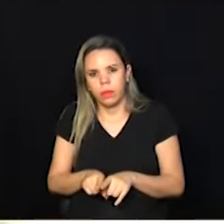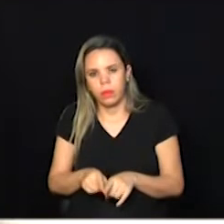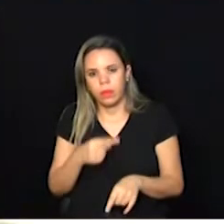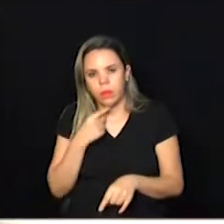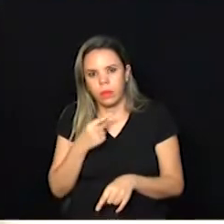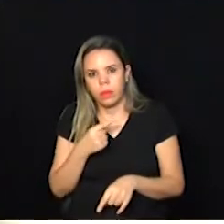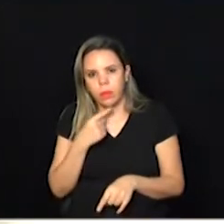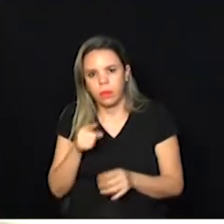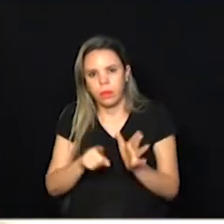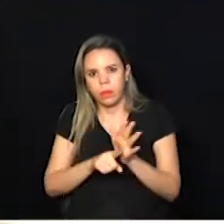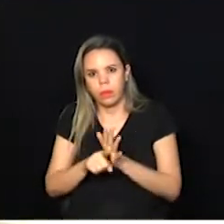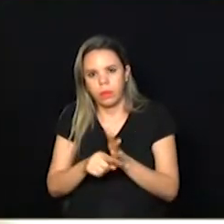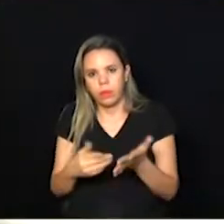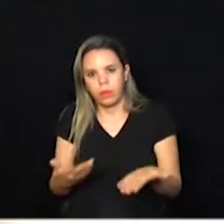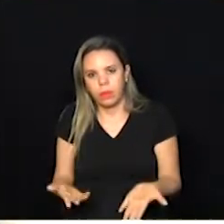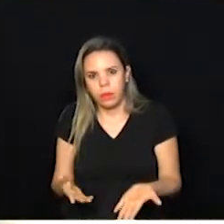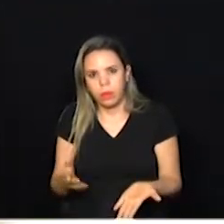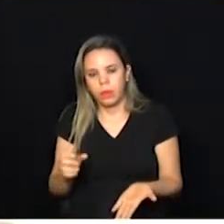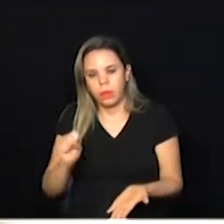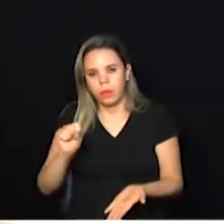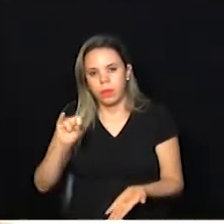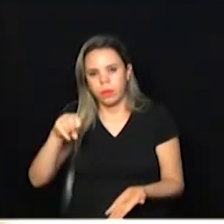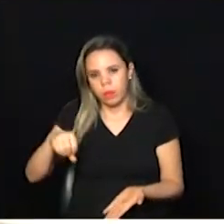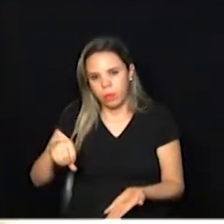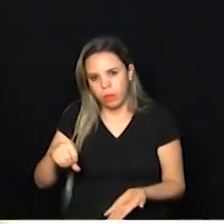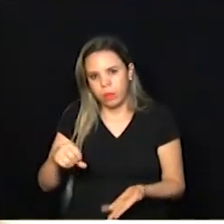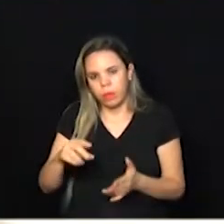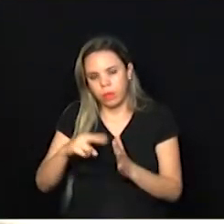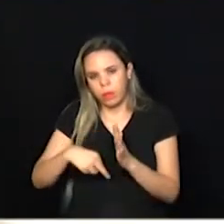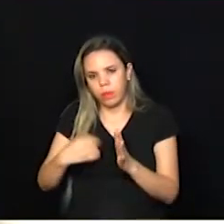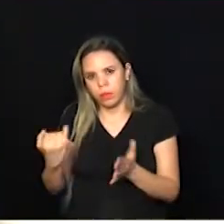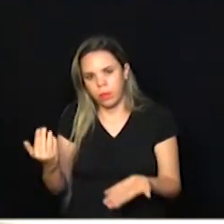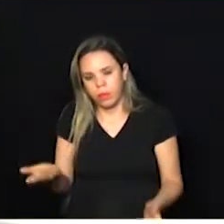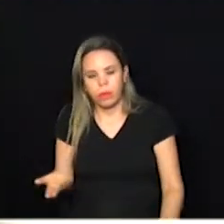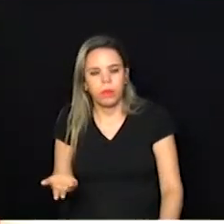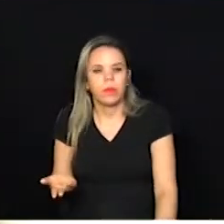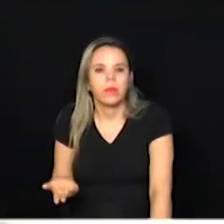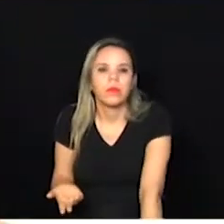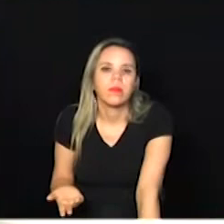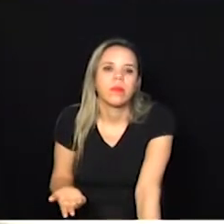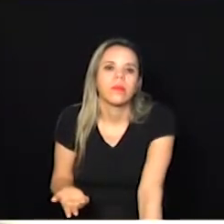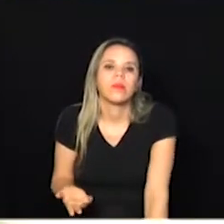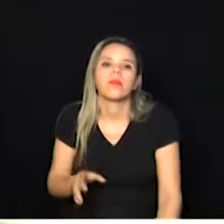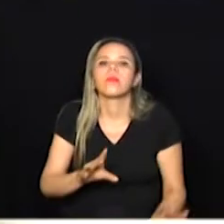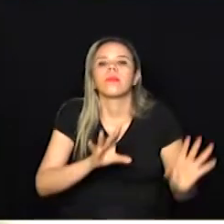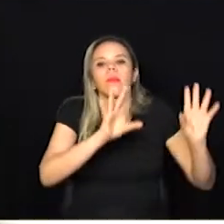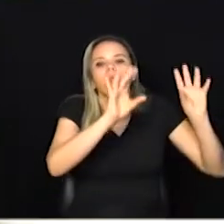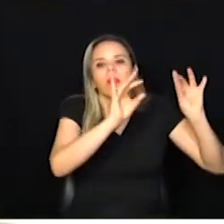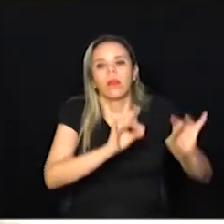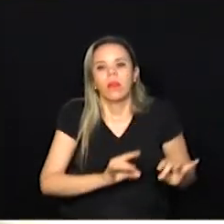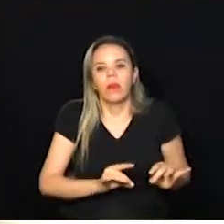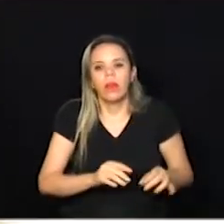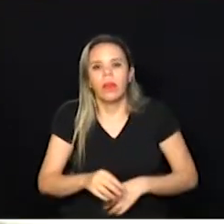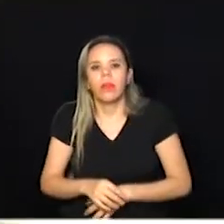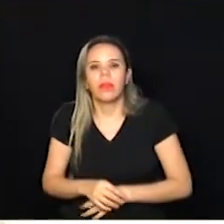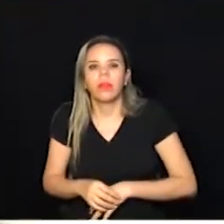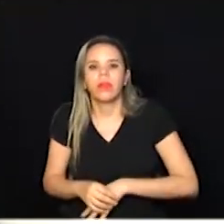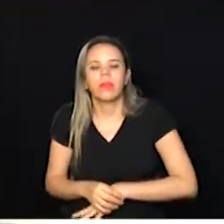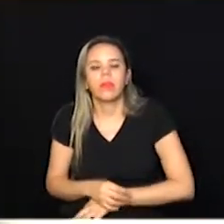questionamento dos dados do SIS9, que é um relatório super importante, que vem muito detalhado. E eu